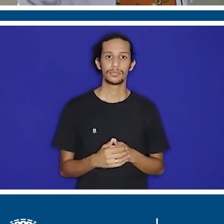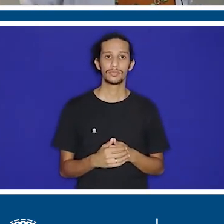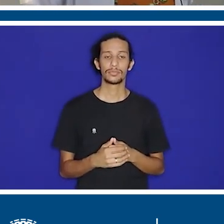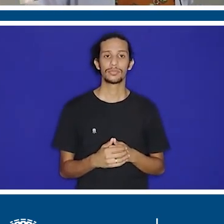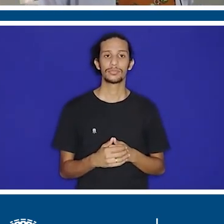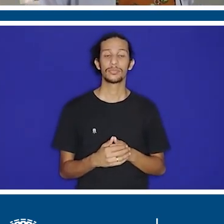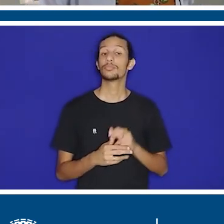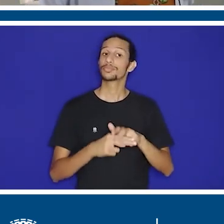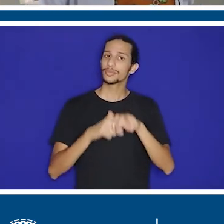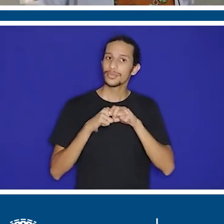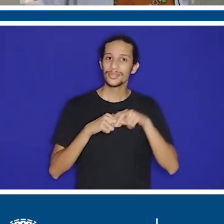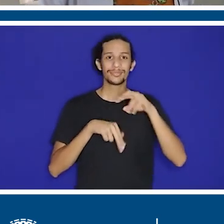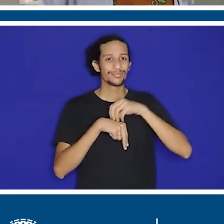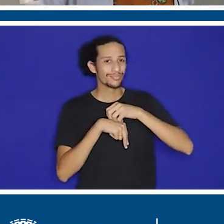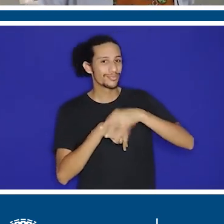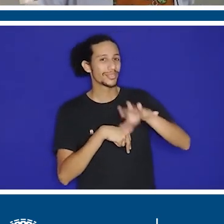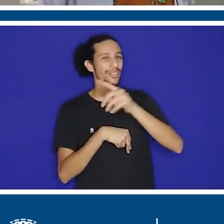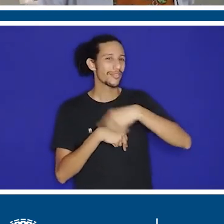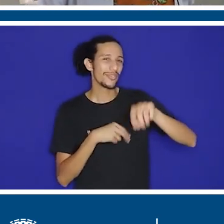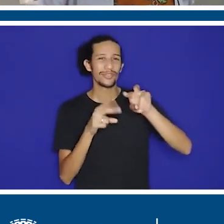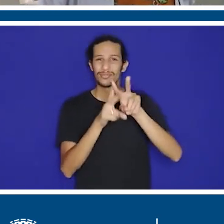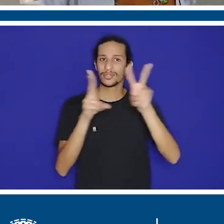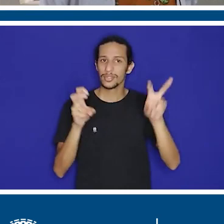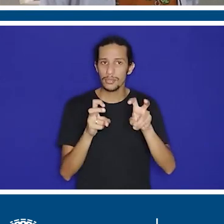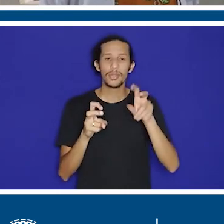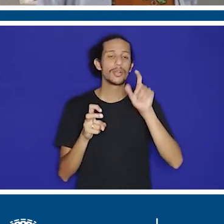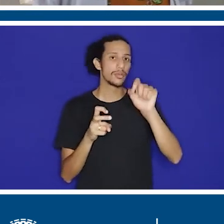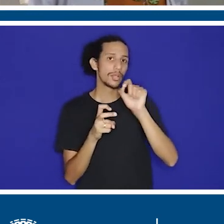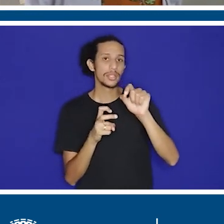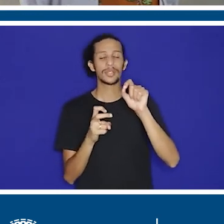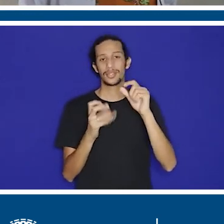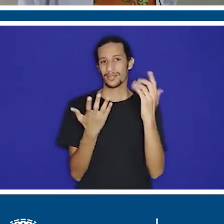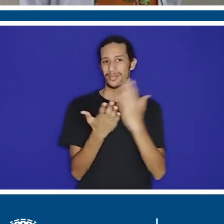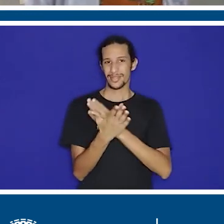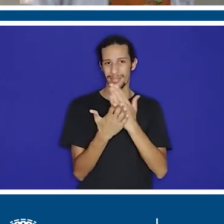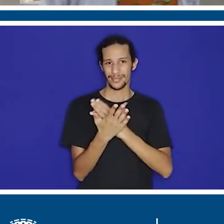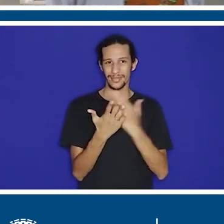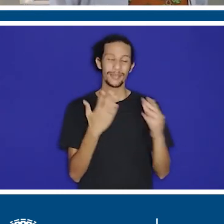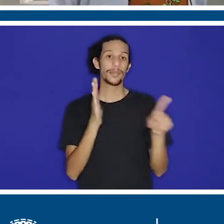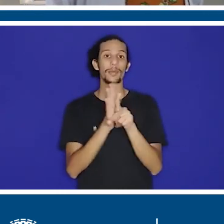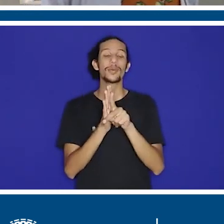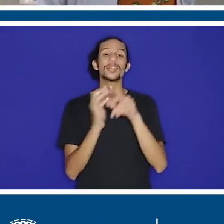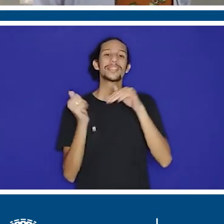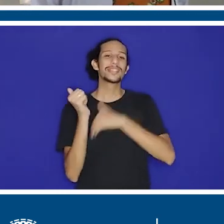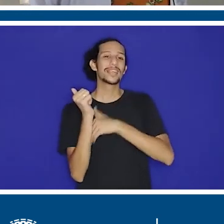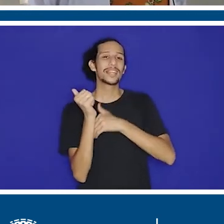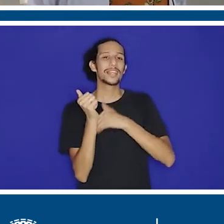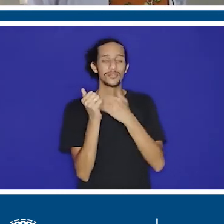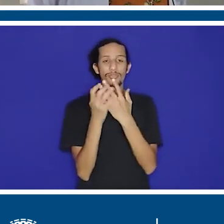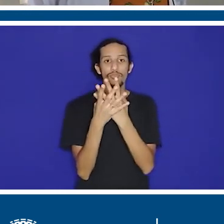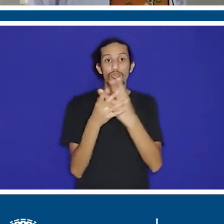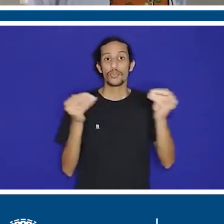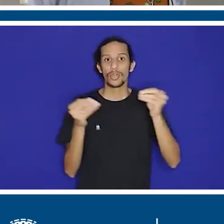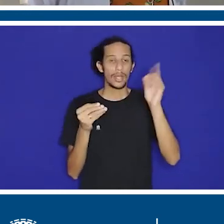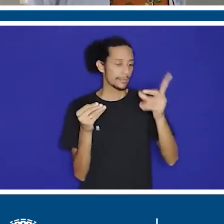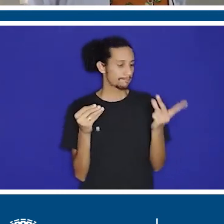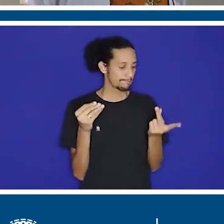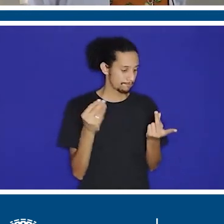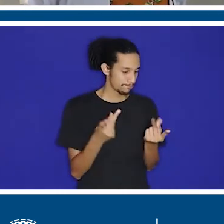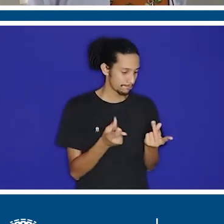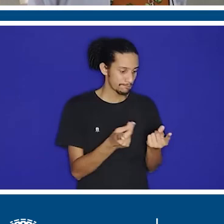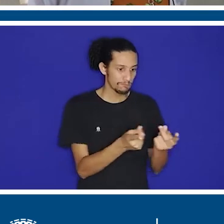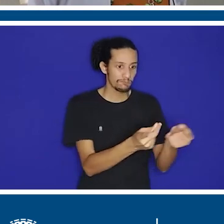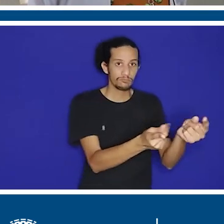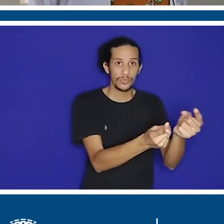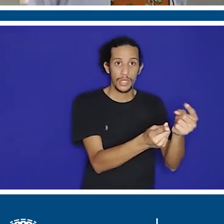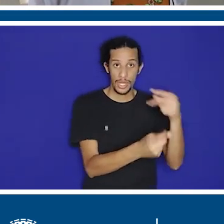Então, deixo esse poema para vocês, que fala que o segredo da cura jaz guardado no infinito, o